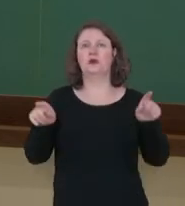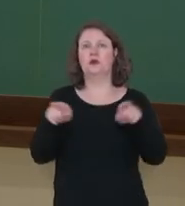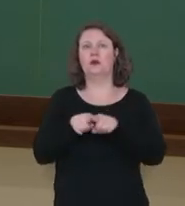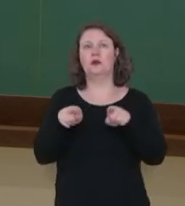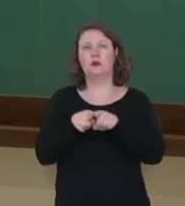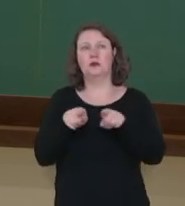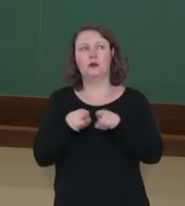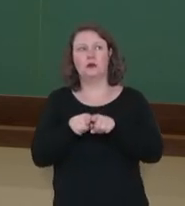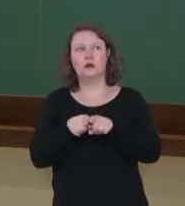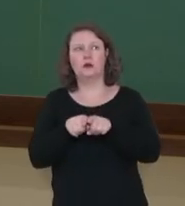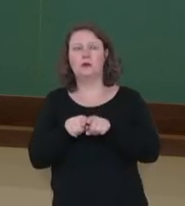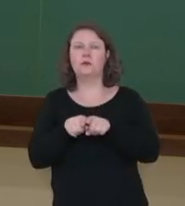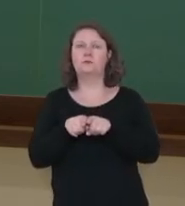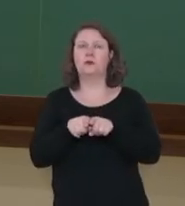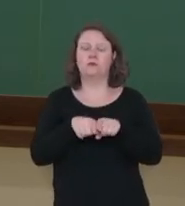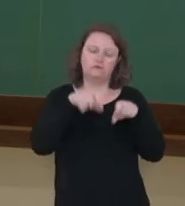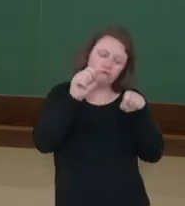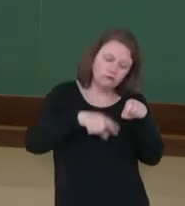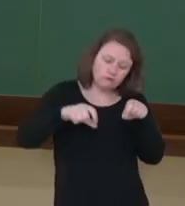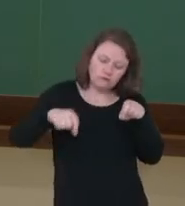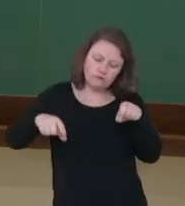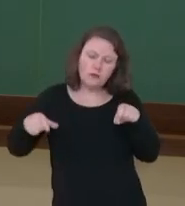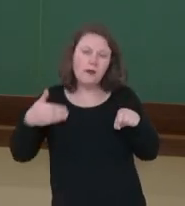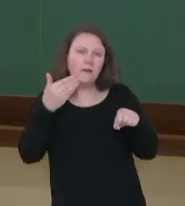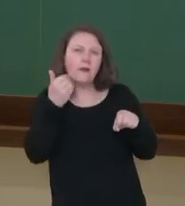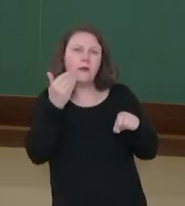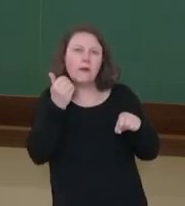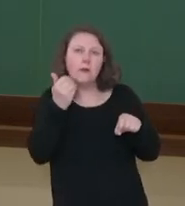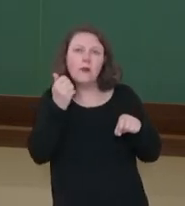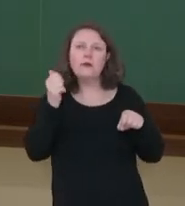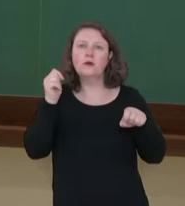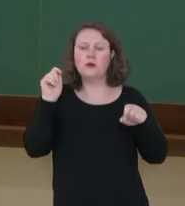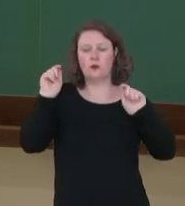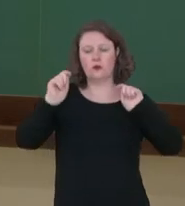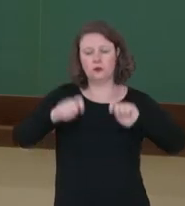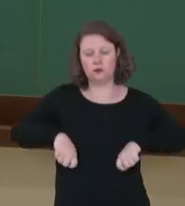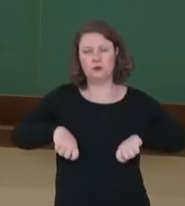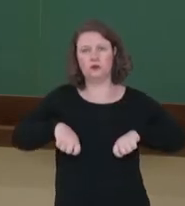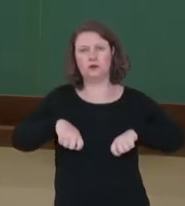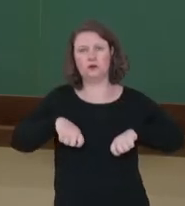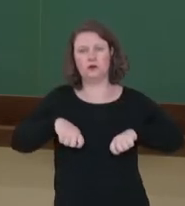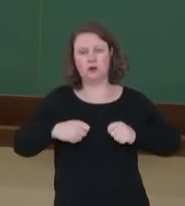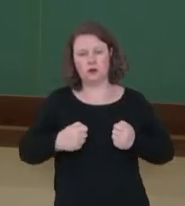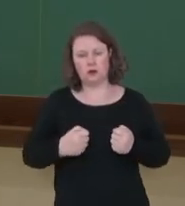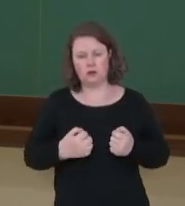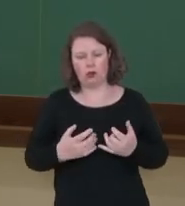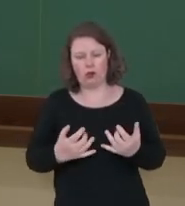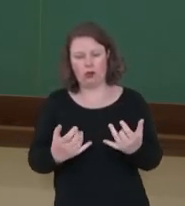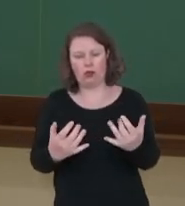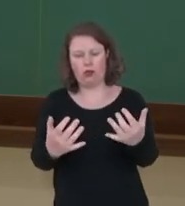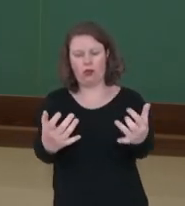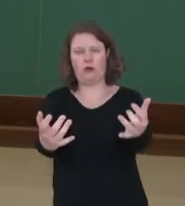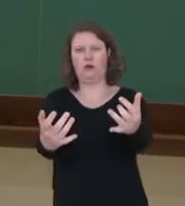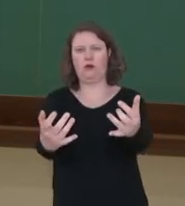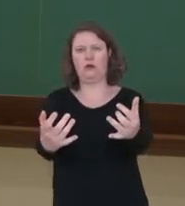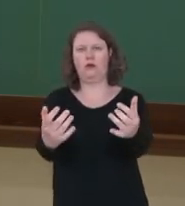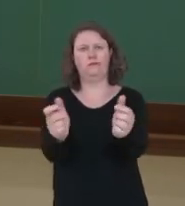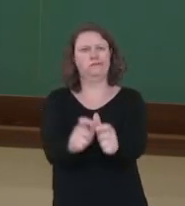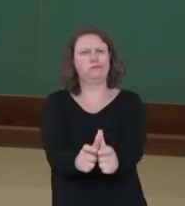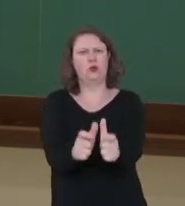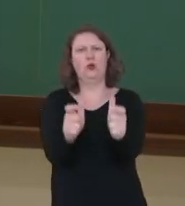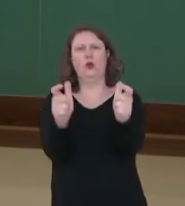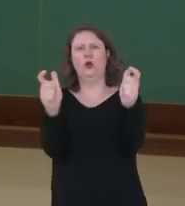facilmente. Então, assim ele conseguia produzir um grande número de descendentes. Então, por que